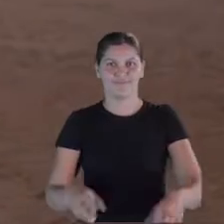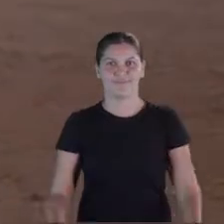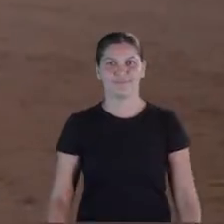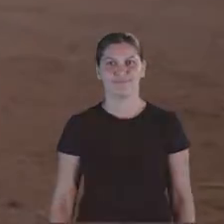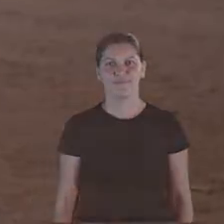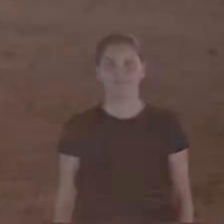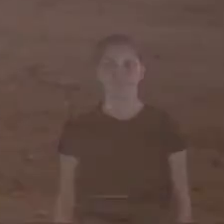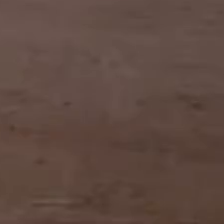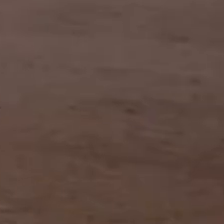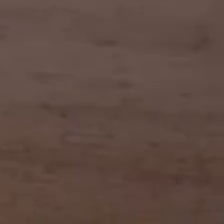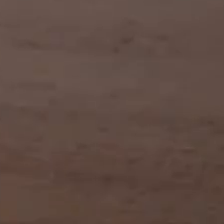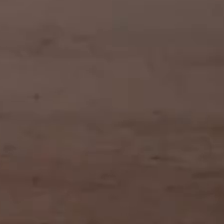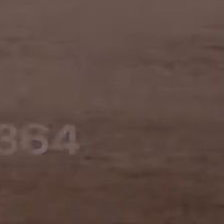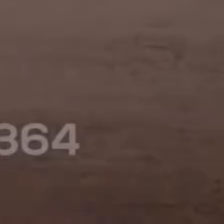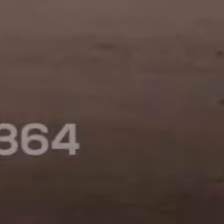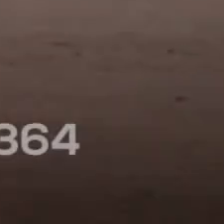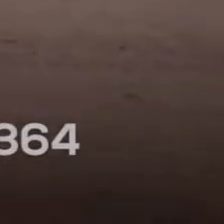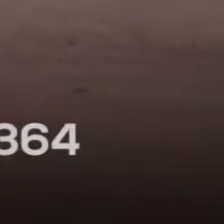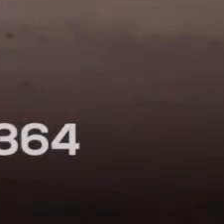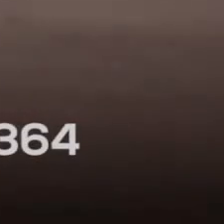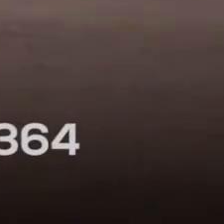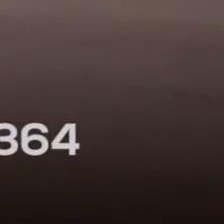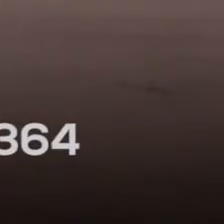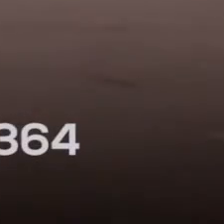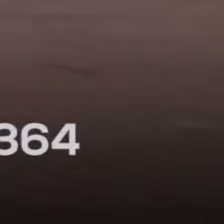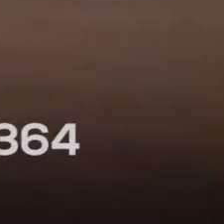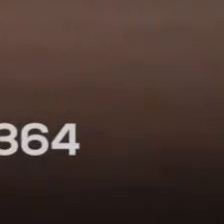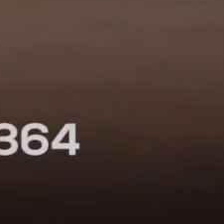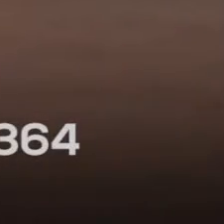Foi aqui que a minha história no Mato Grosso começou.